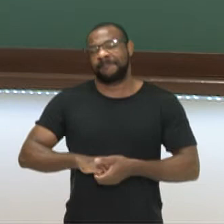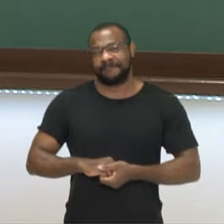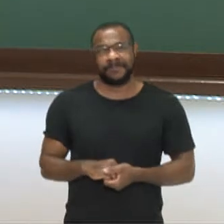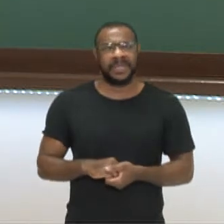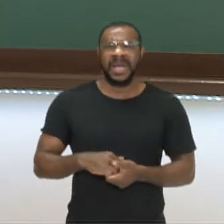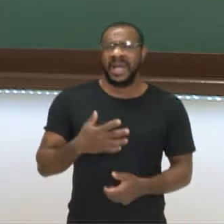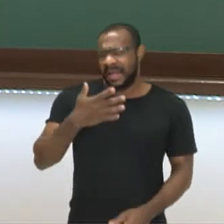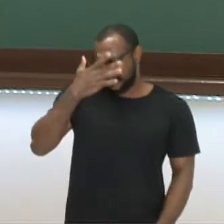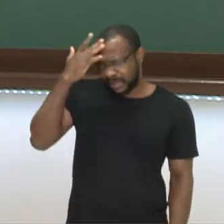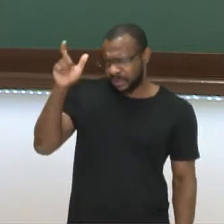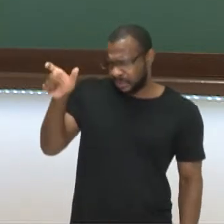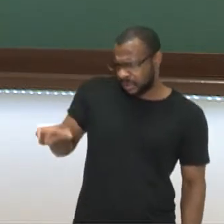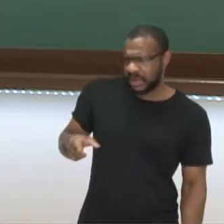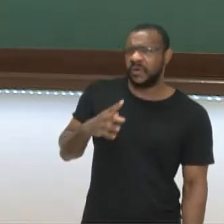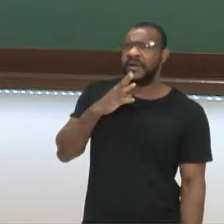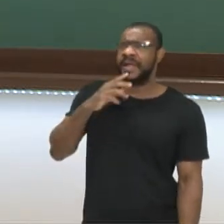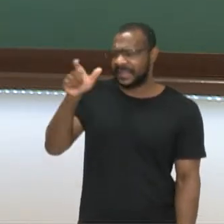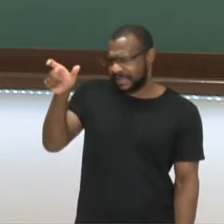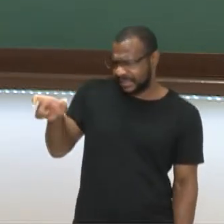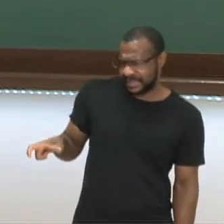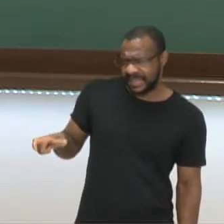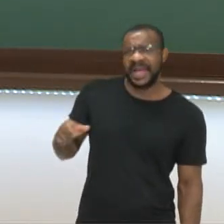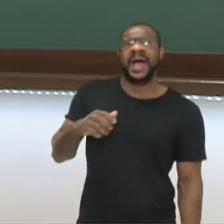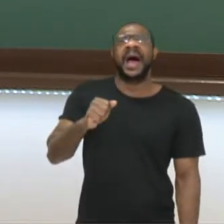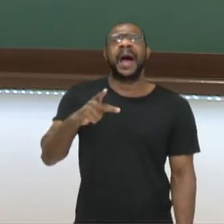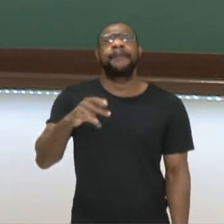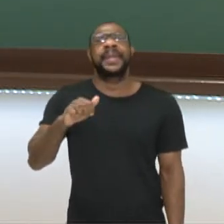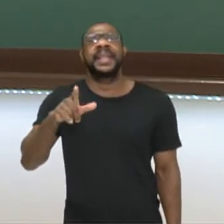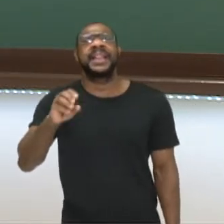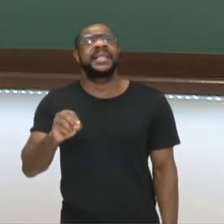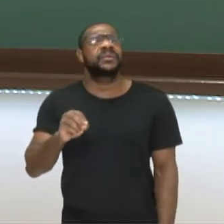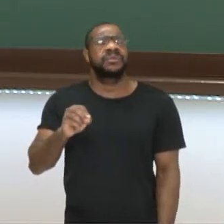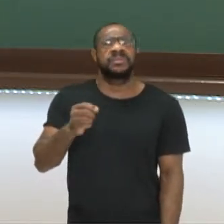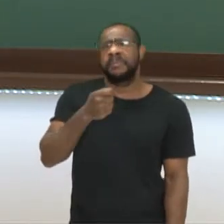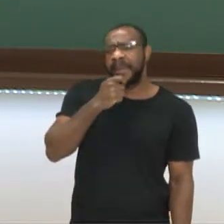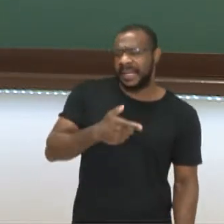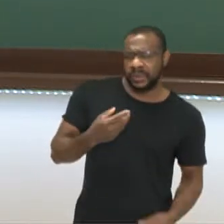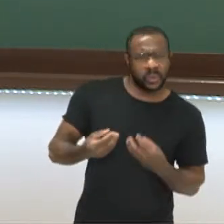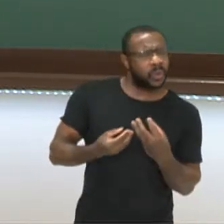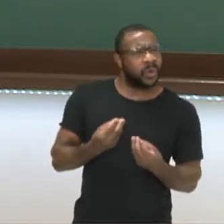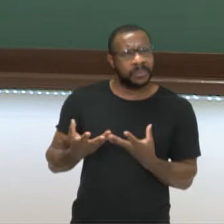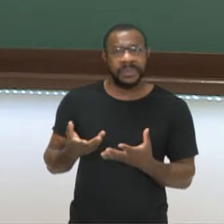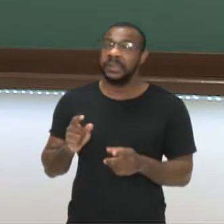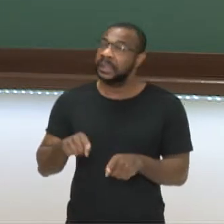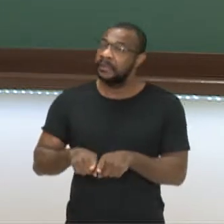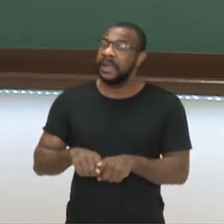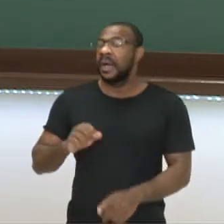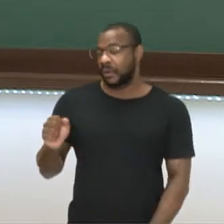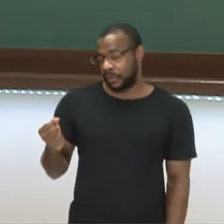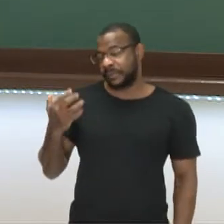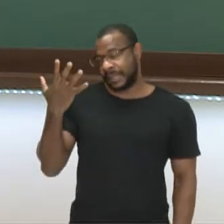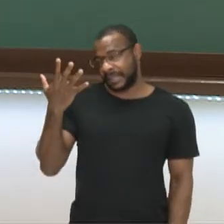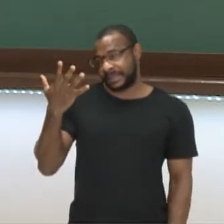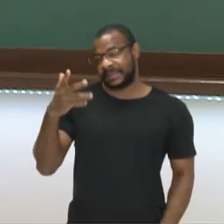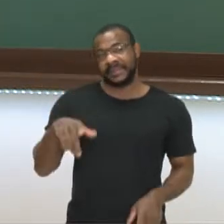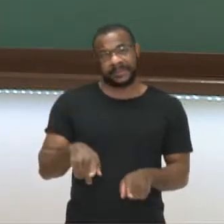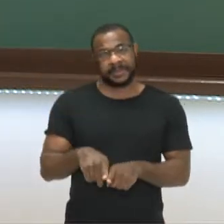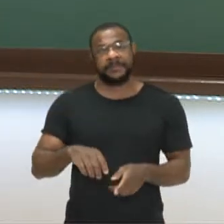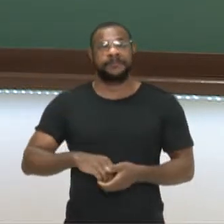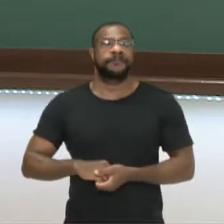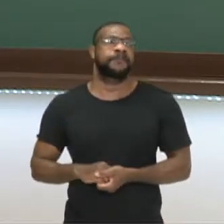pessoas te conhecem por esse apelido? Como é a sua relação com esse apelido? Isso também acontece frequentemente com as pessoas,